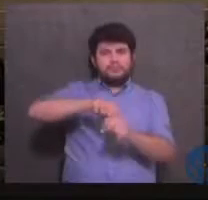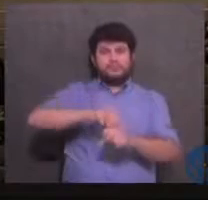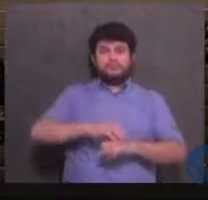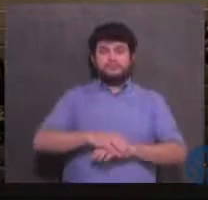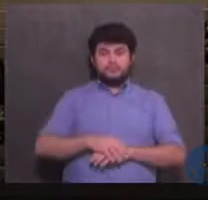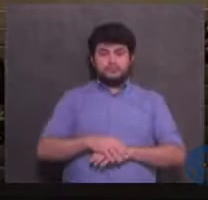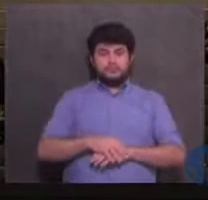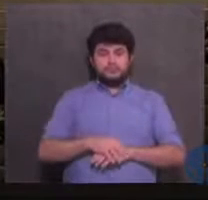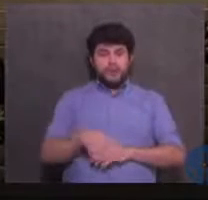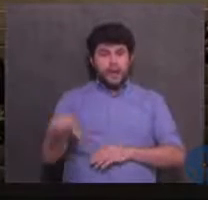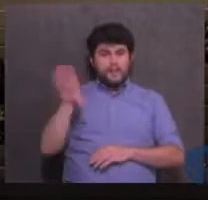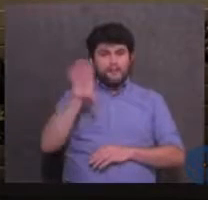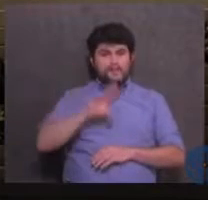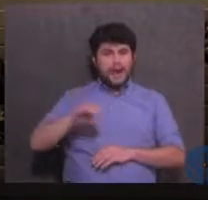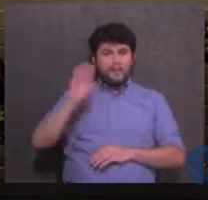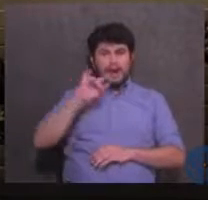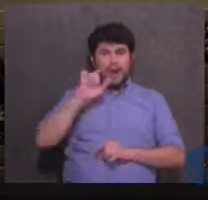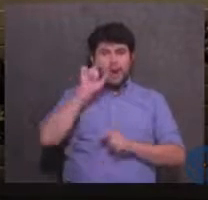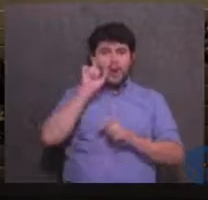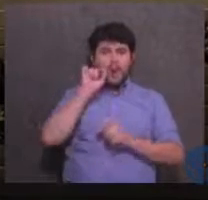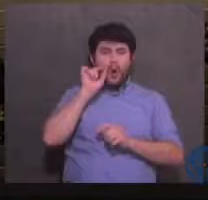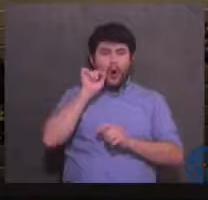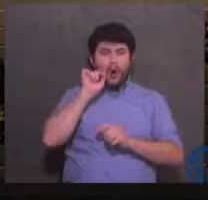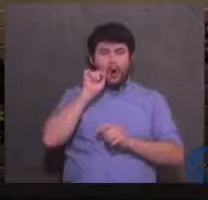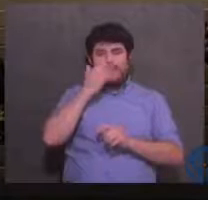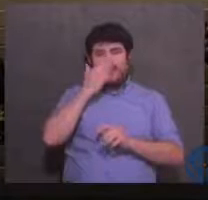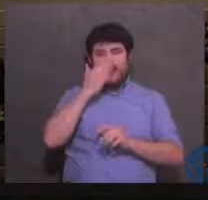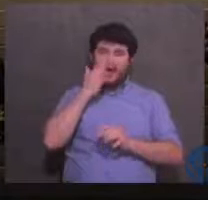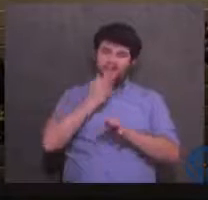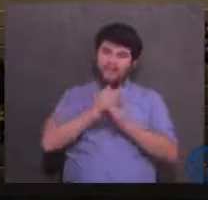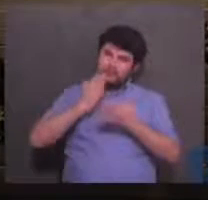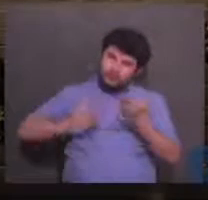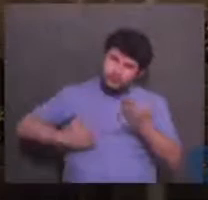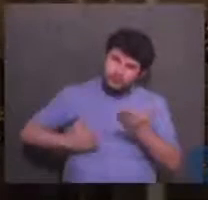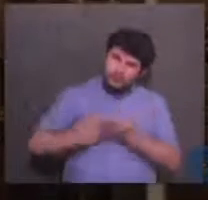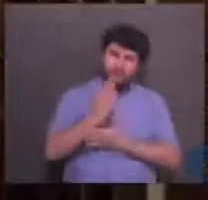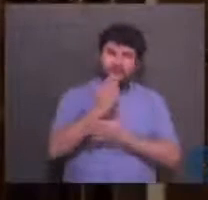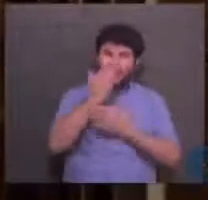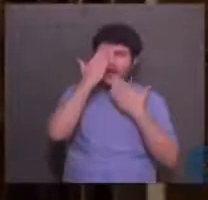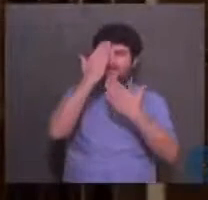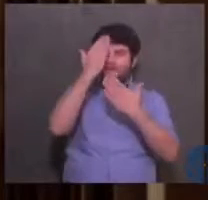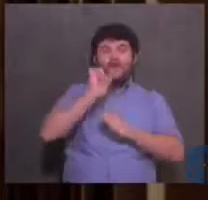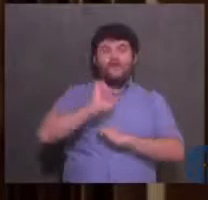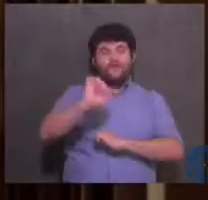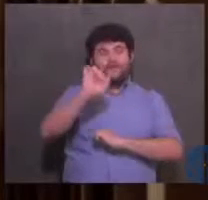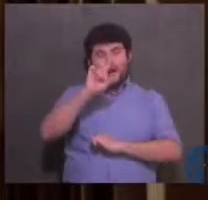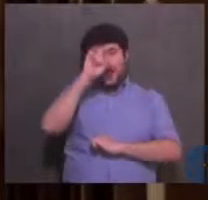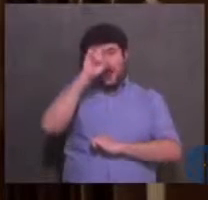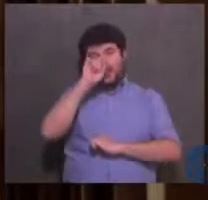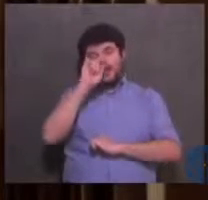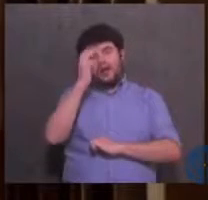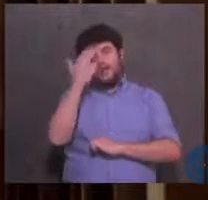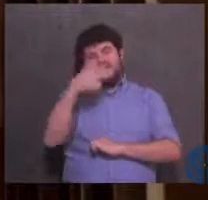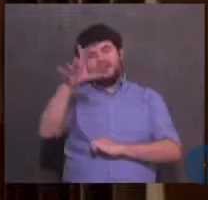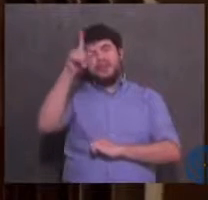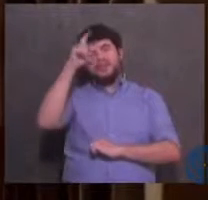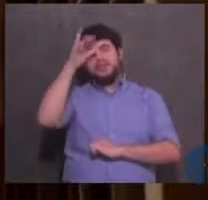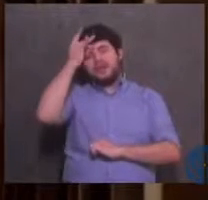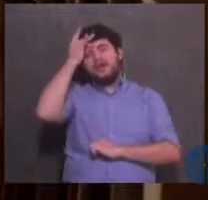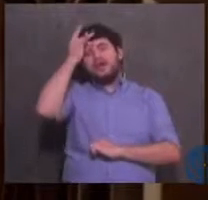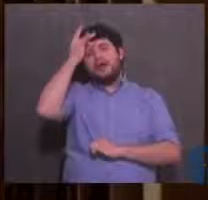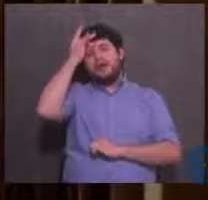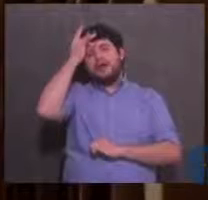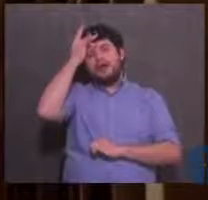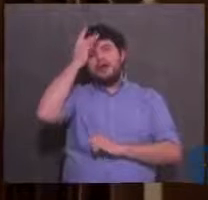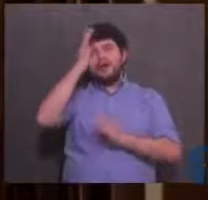Nunca mais deixarão os homens de celebrar os teus louvores e recordarão eternamente o poder de